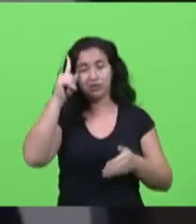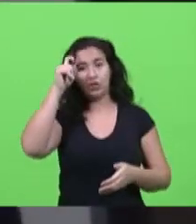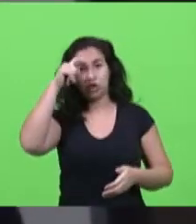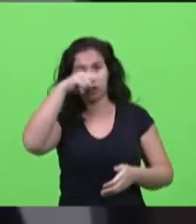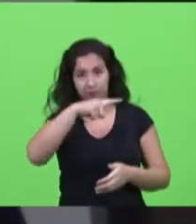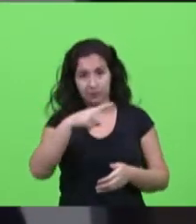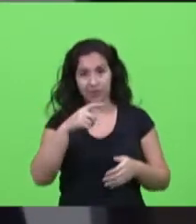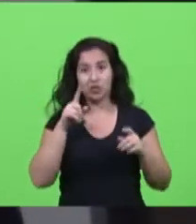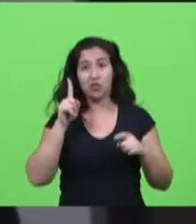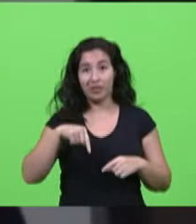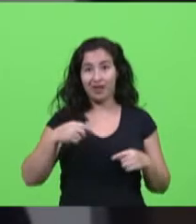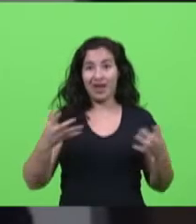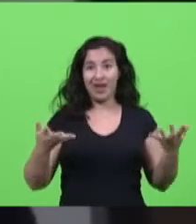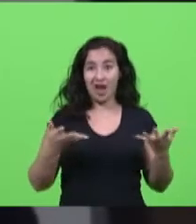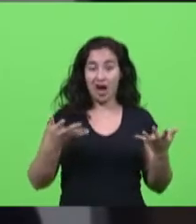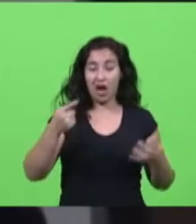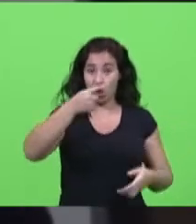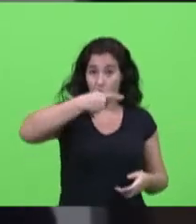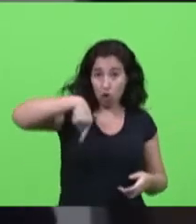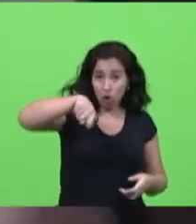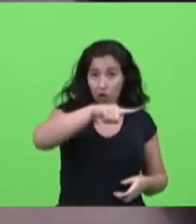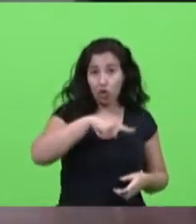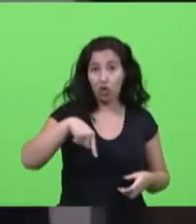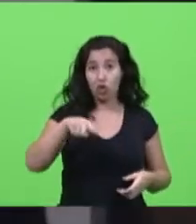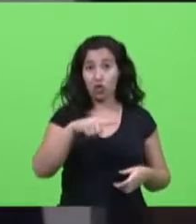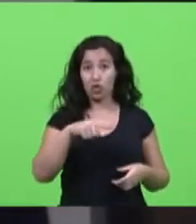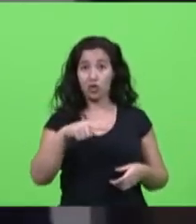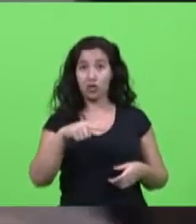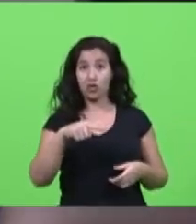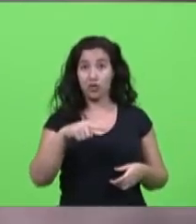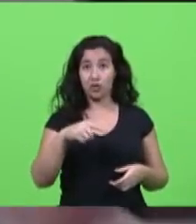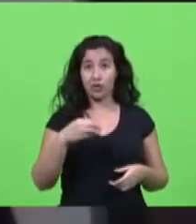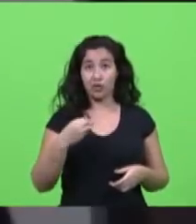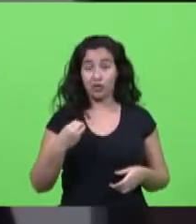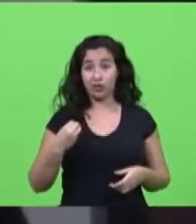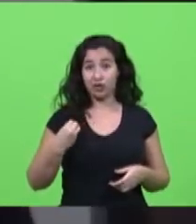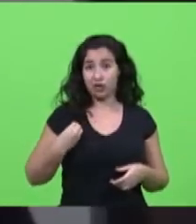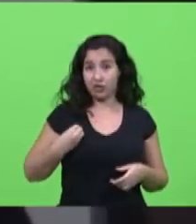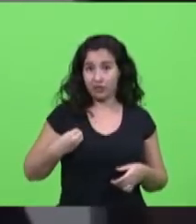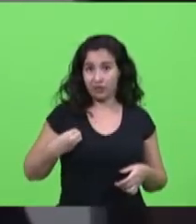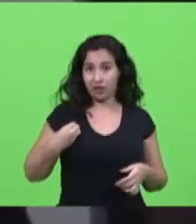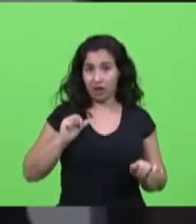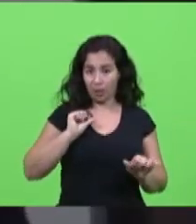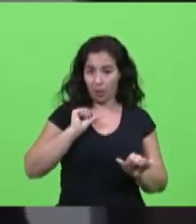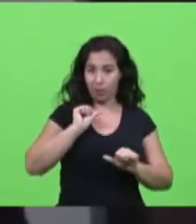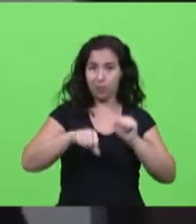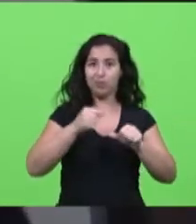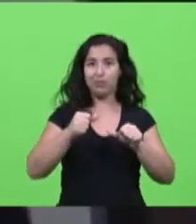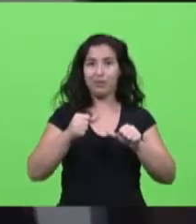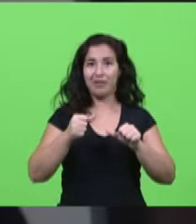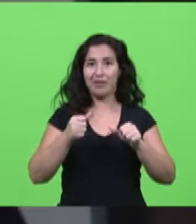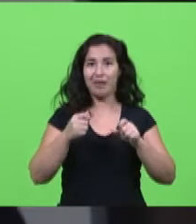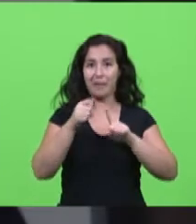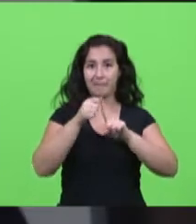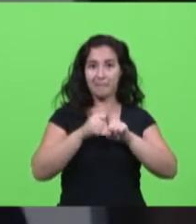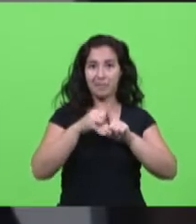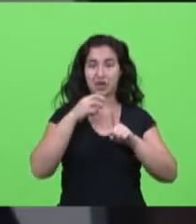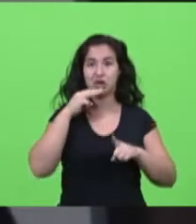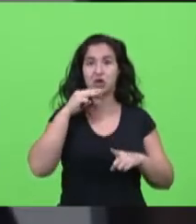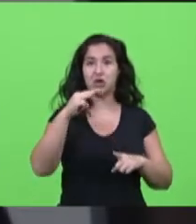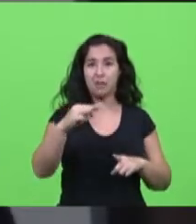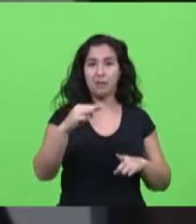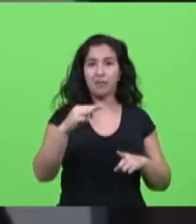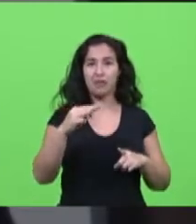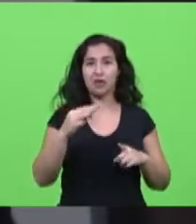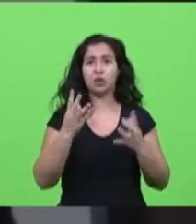nós ainda, apesar de as nossas vidas terem mudado a partir de meados de março, muitas vezes as